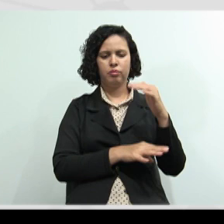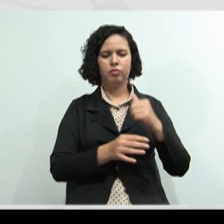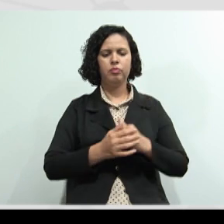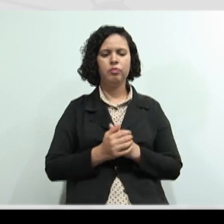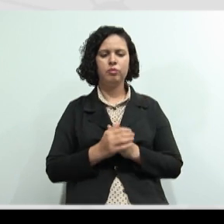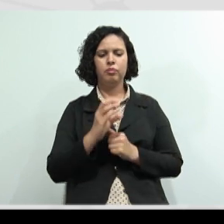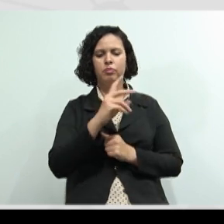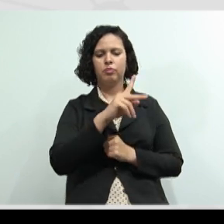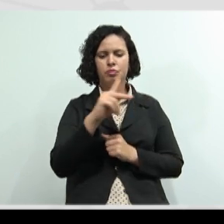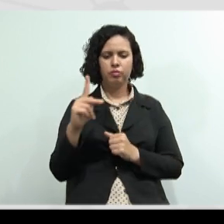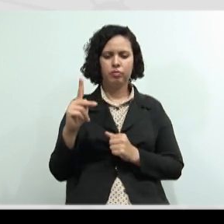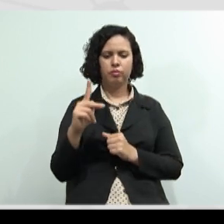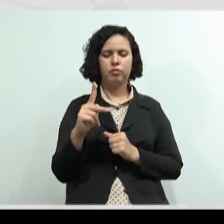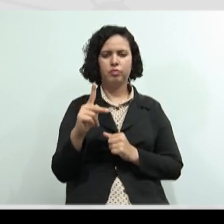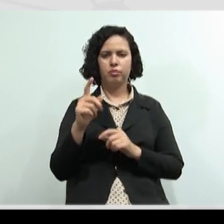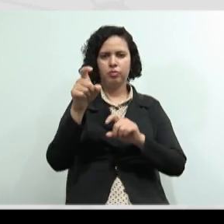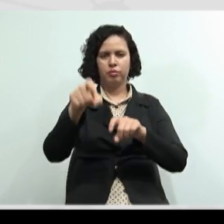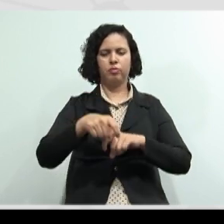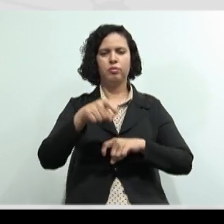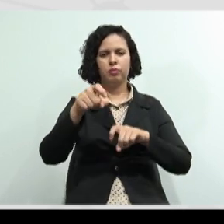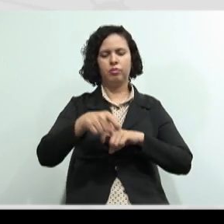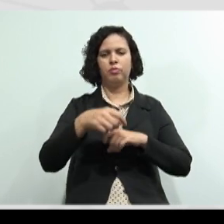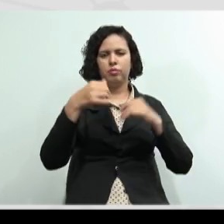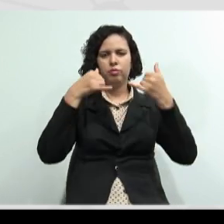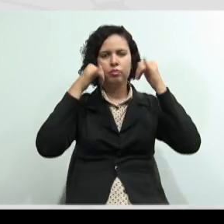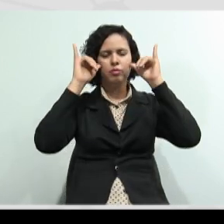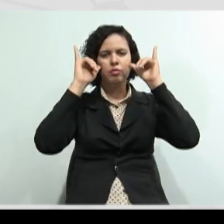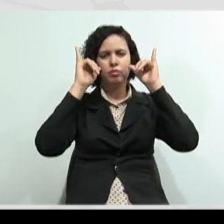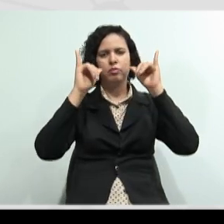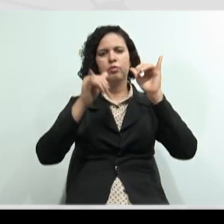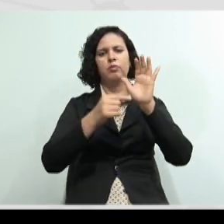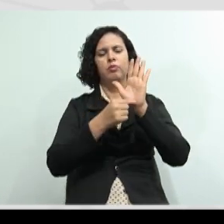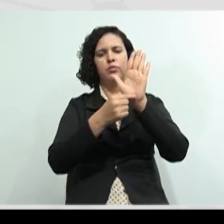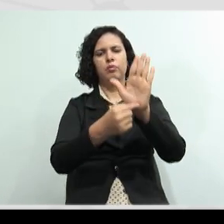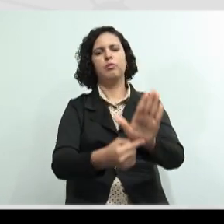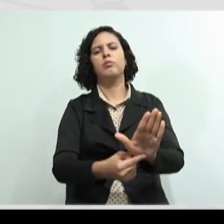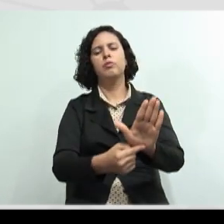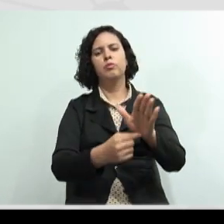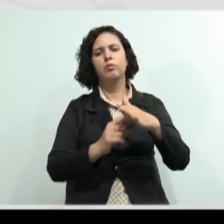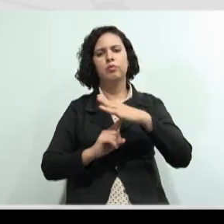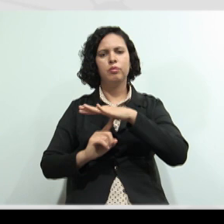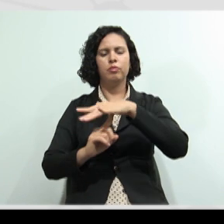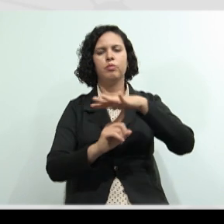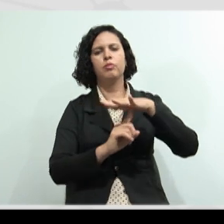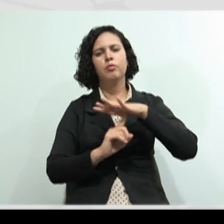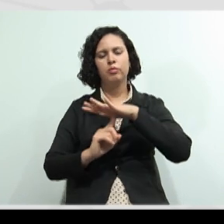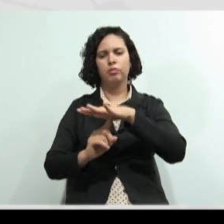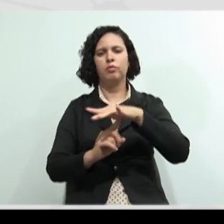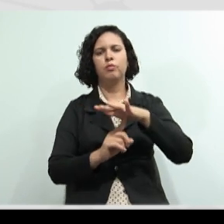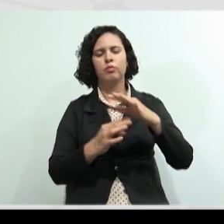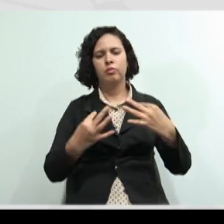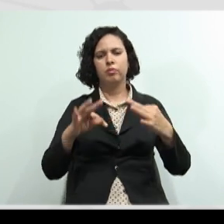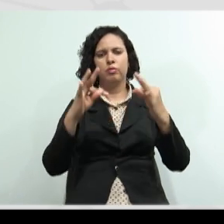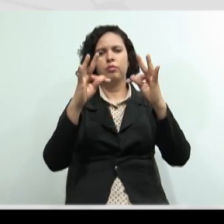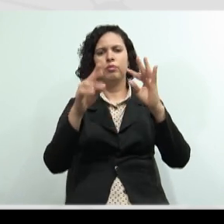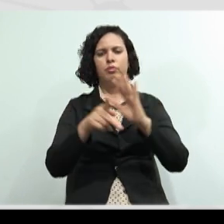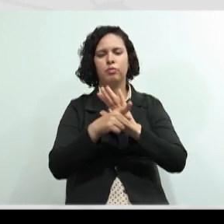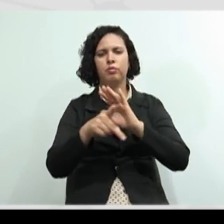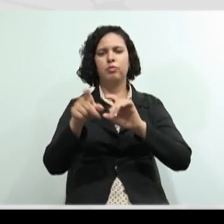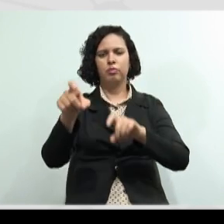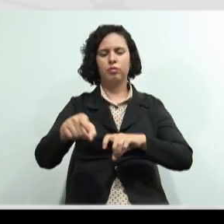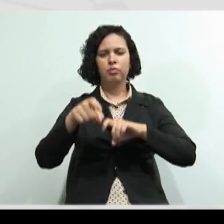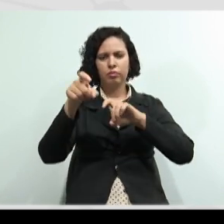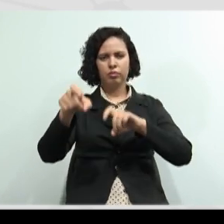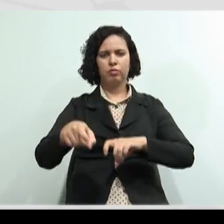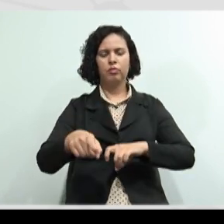cooperativas agropecuárias são referência na realização de feiras e vitrines tecnológicas para o agronegócio.